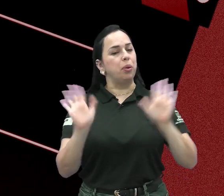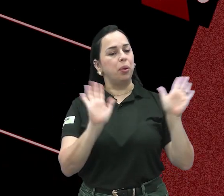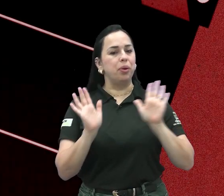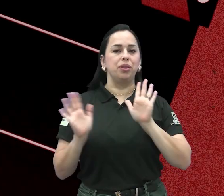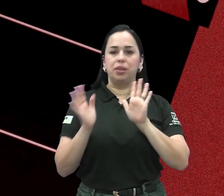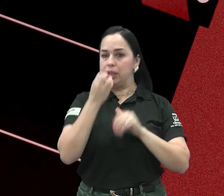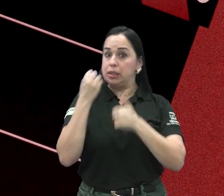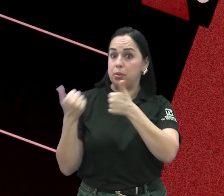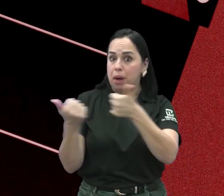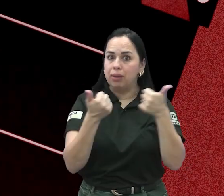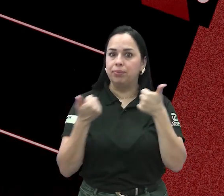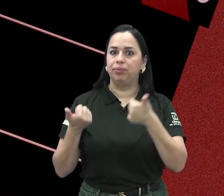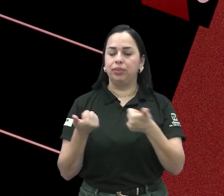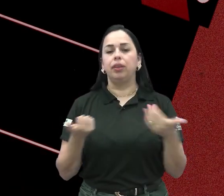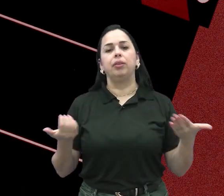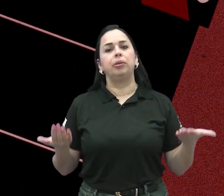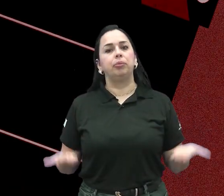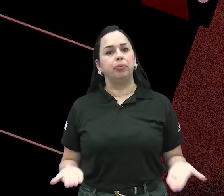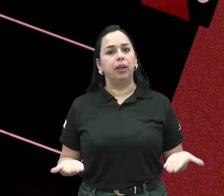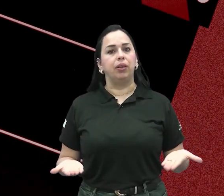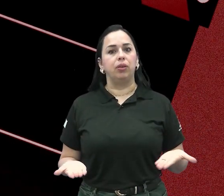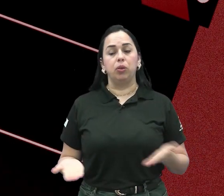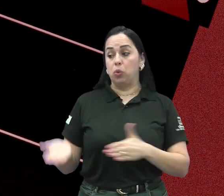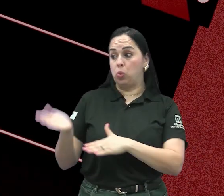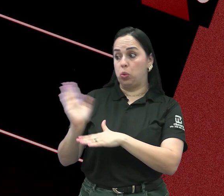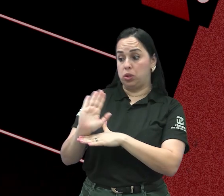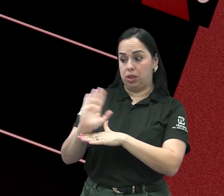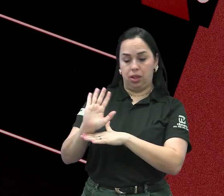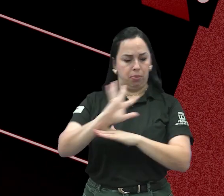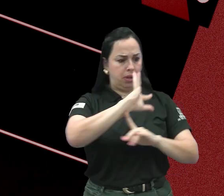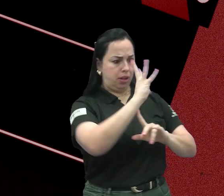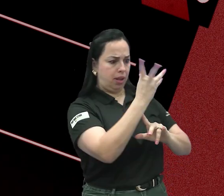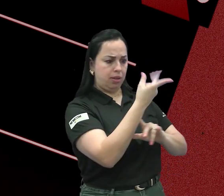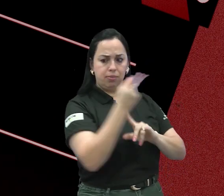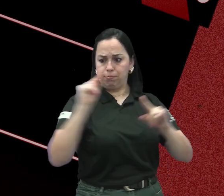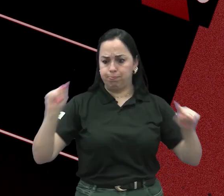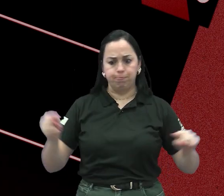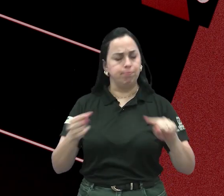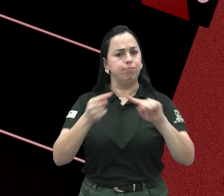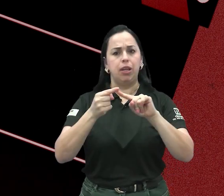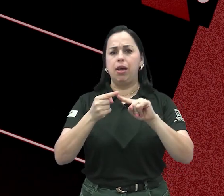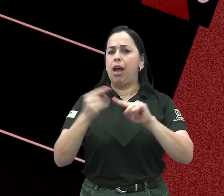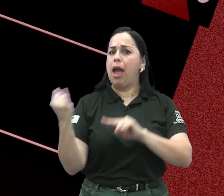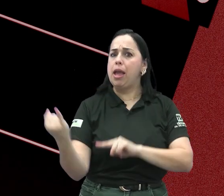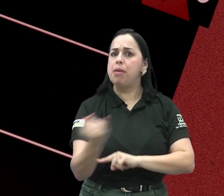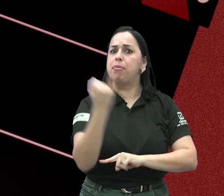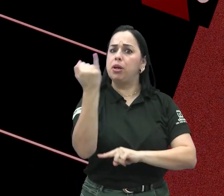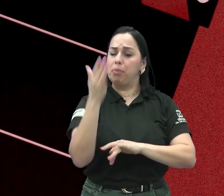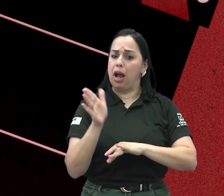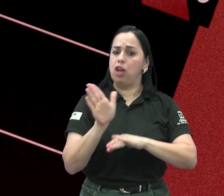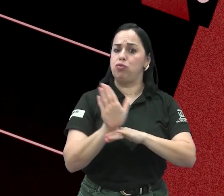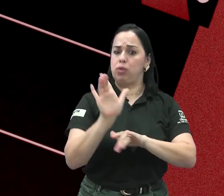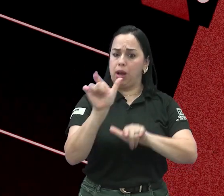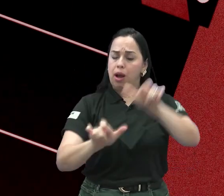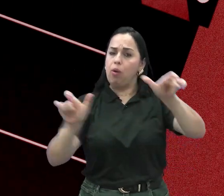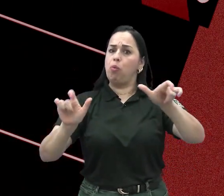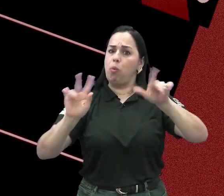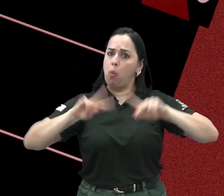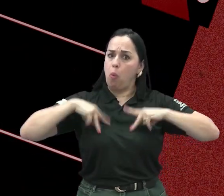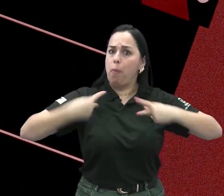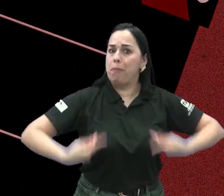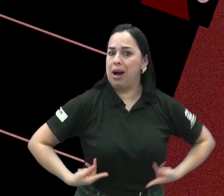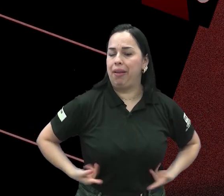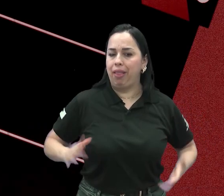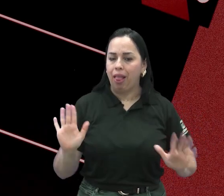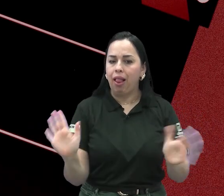minha gente, vocês estão bem? Olha, o cinema e a arte são fundamentais para a formação de um ser humano e de toda a sociedade, não é